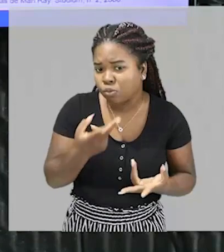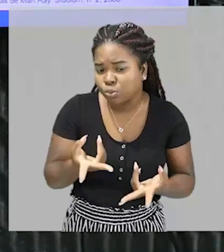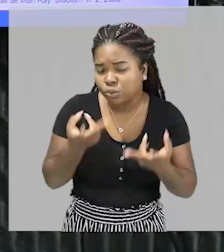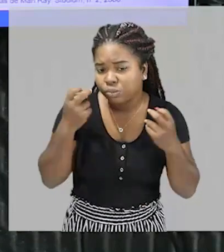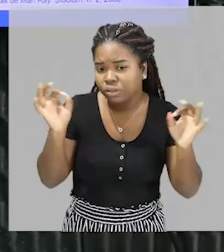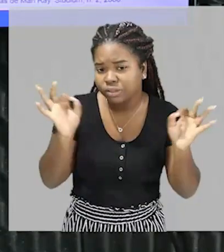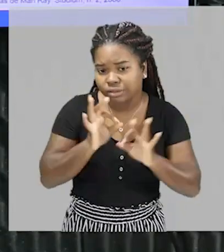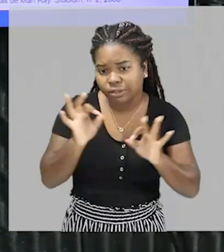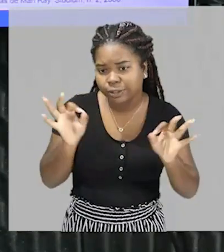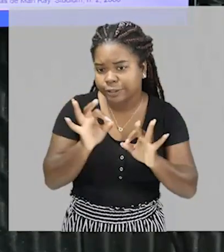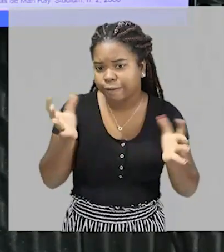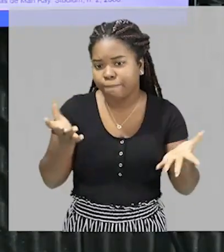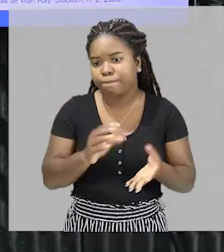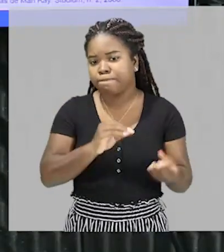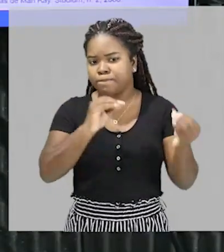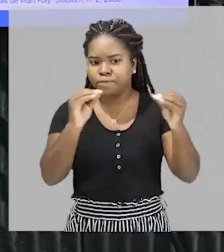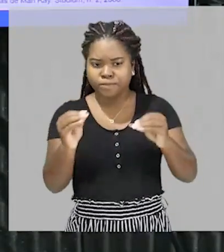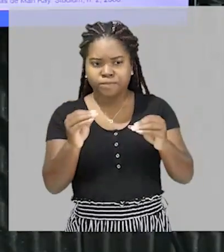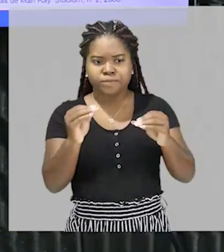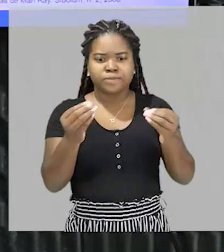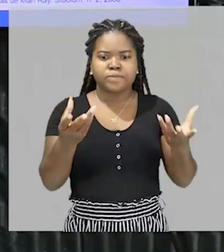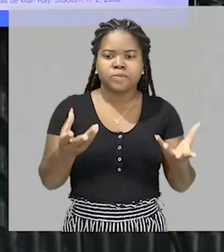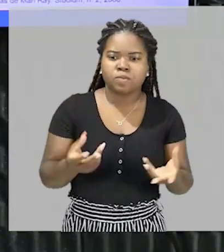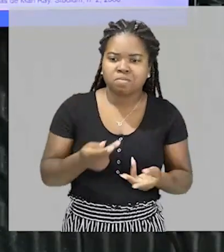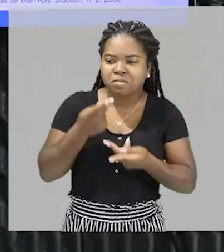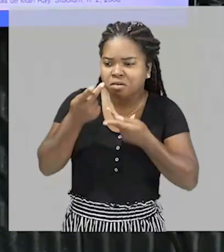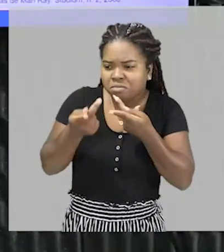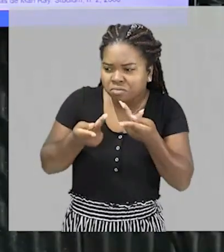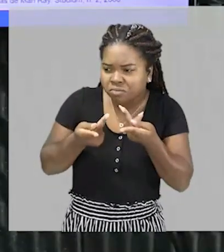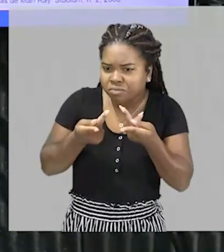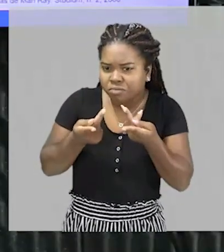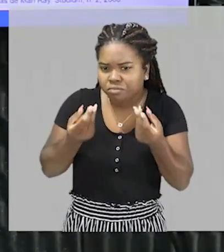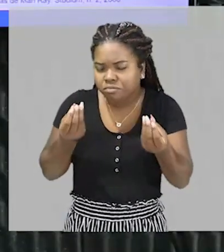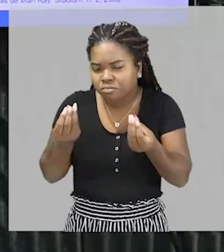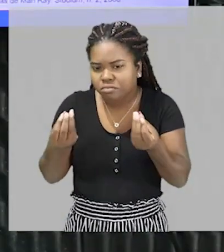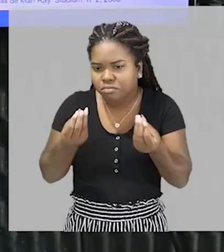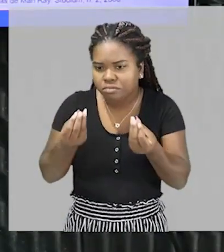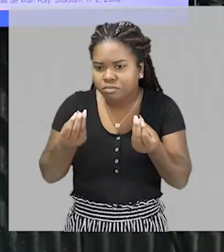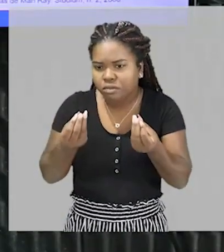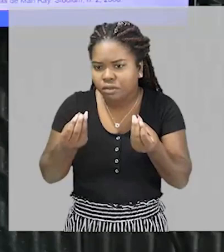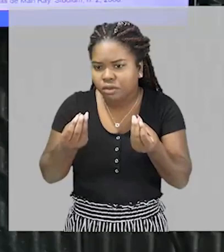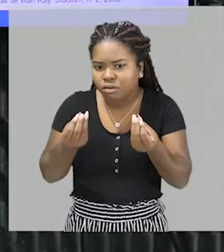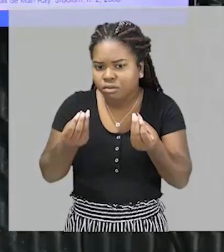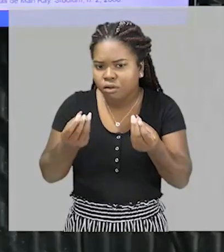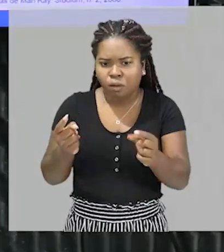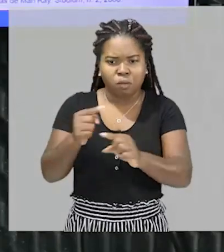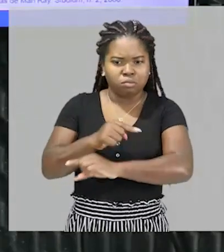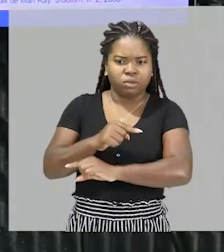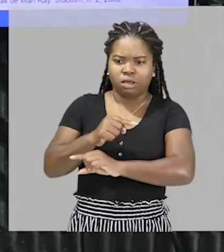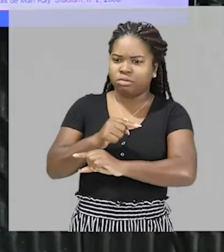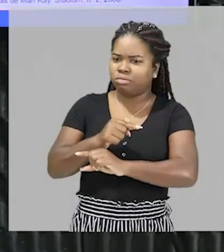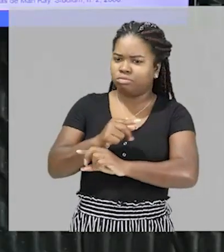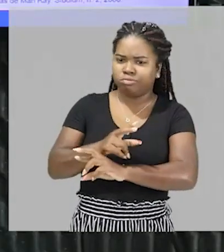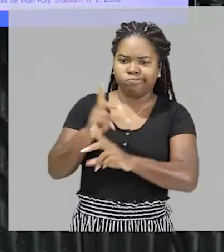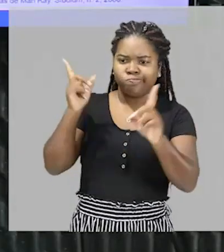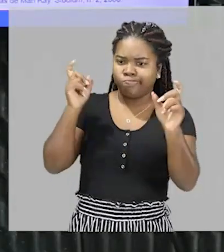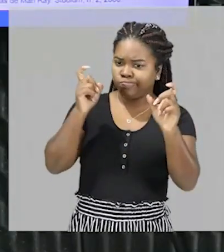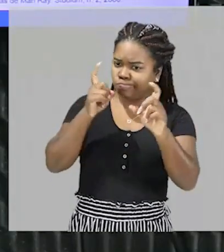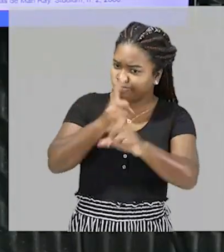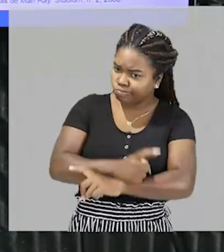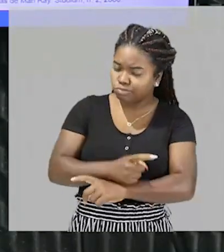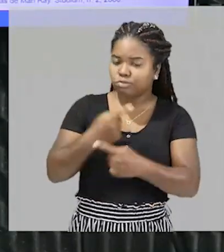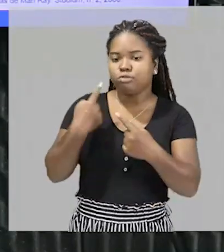e coloco um discurso completamente fora de contexto, porque eu não consigo fazer a linguagem correta, perdão,